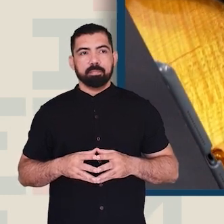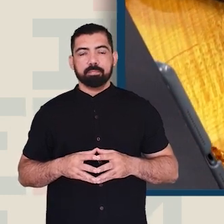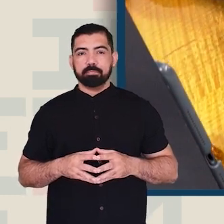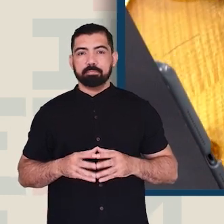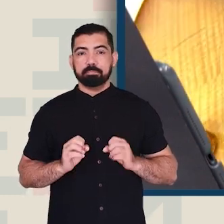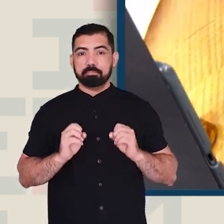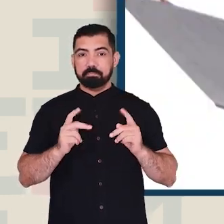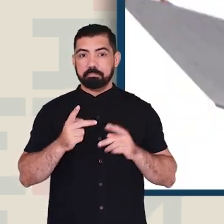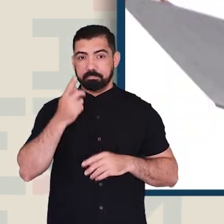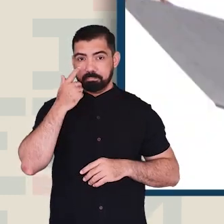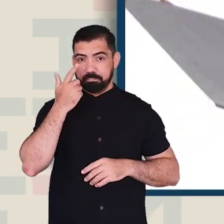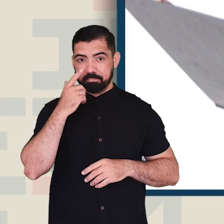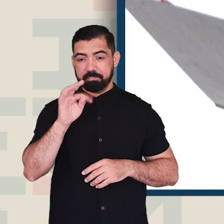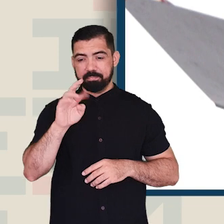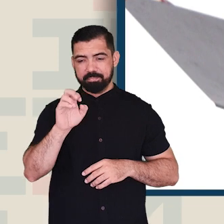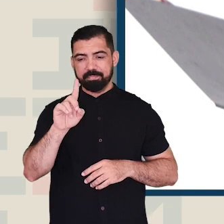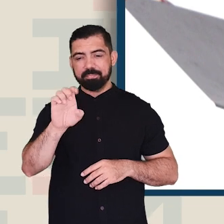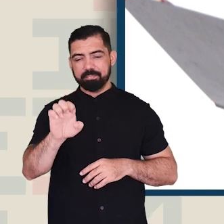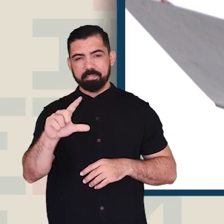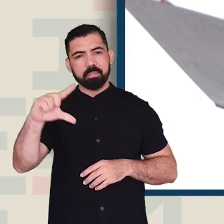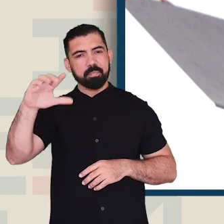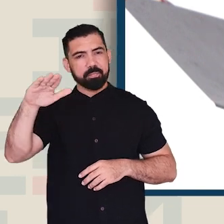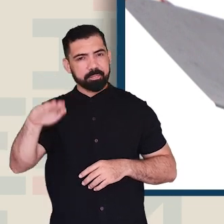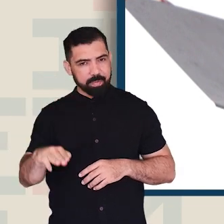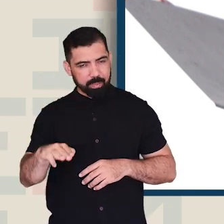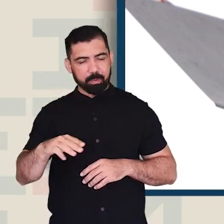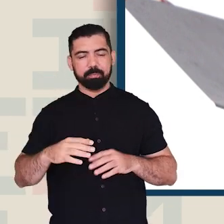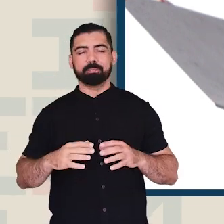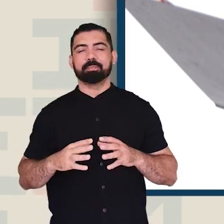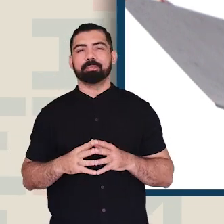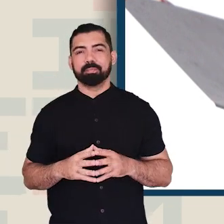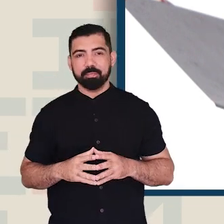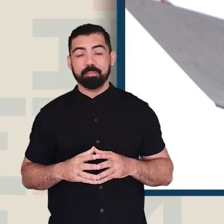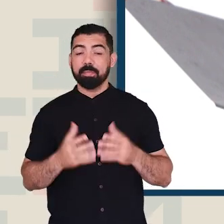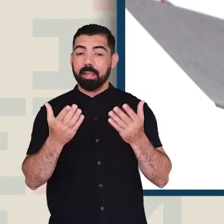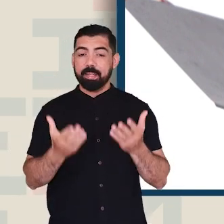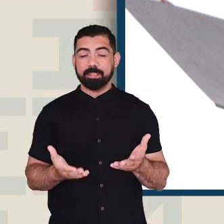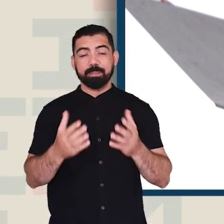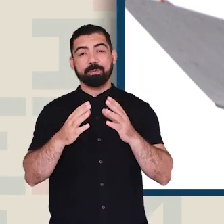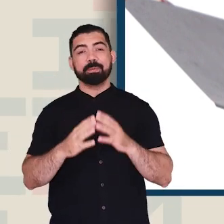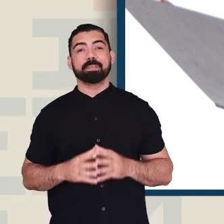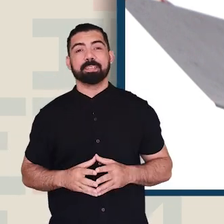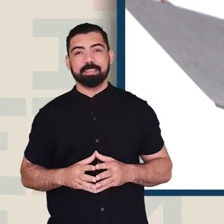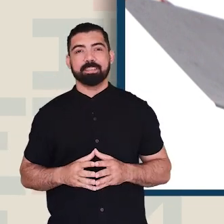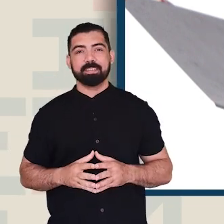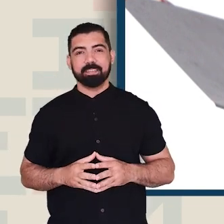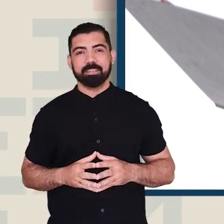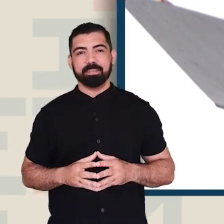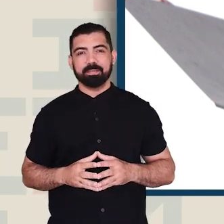Tá? Tríade menor. Então, é isso aí.